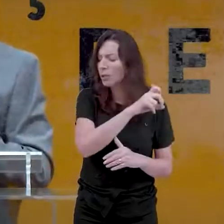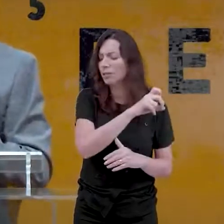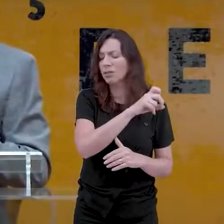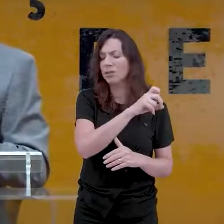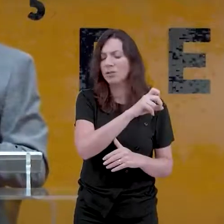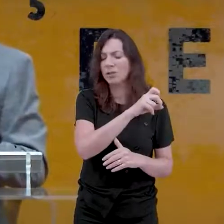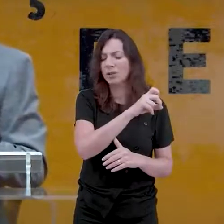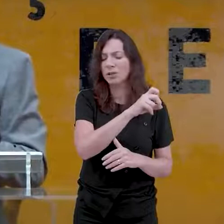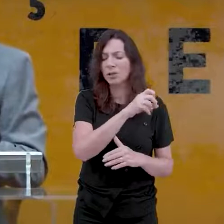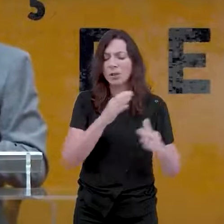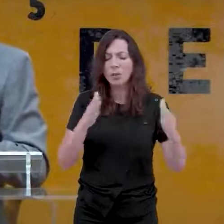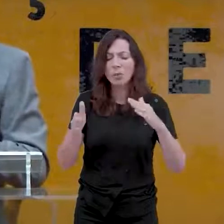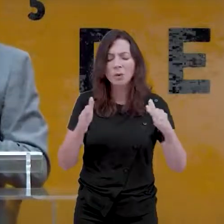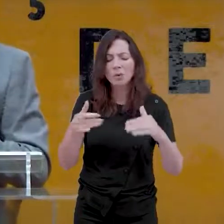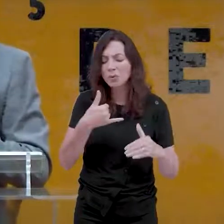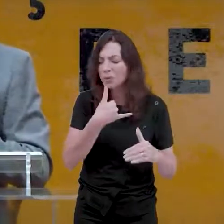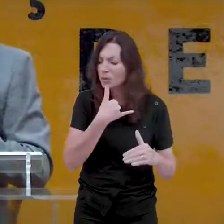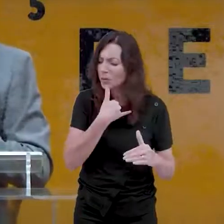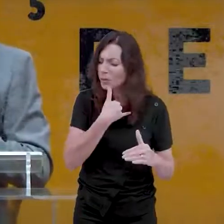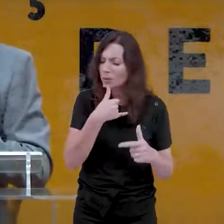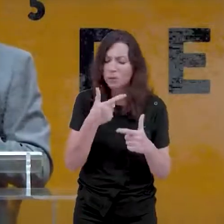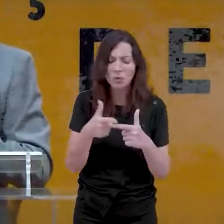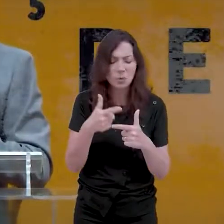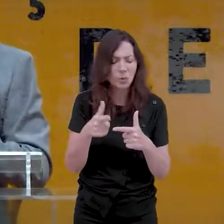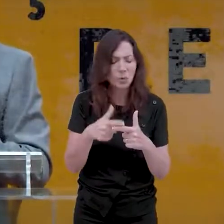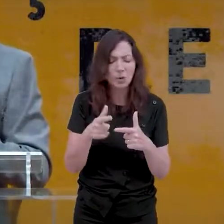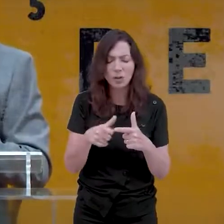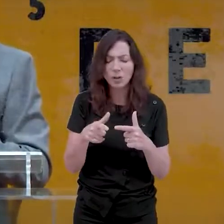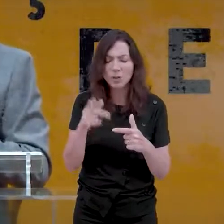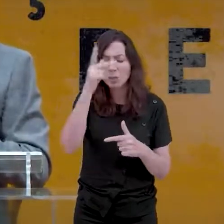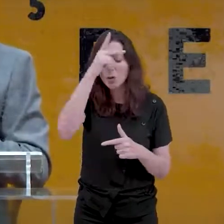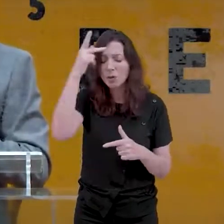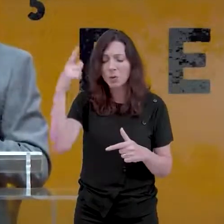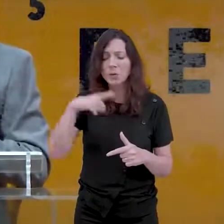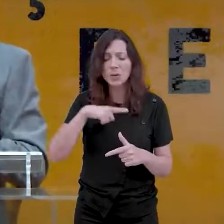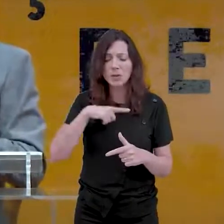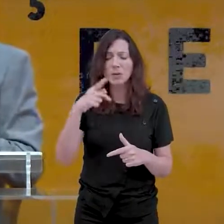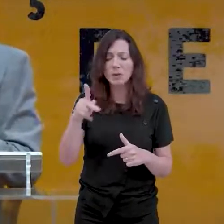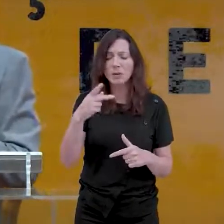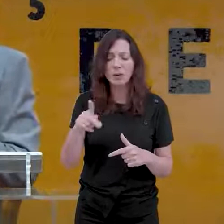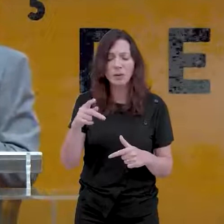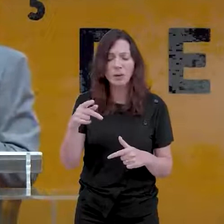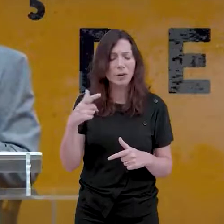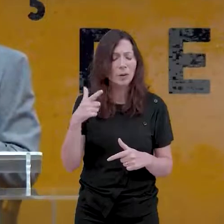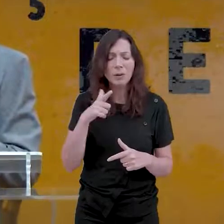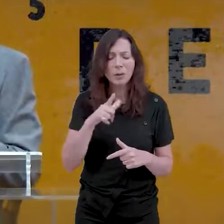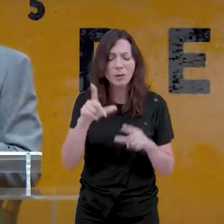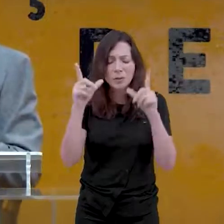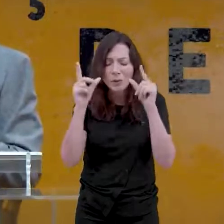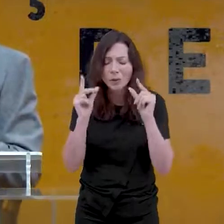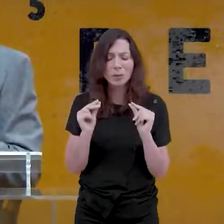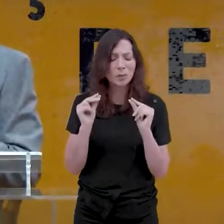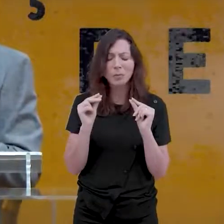lágrimas. Há muitos aqui, Deus, que não têm dormido direito, Há muitos aqui que não